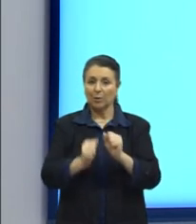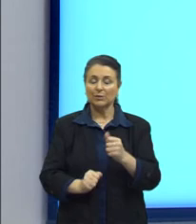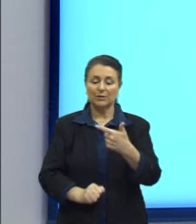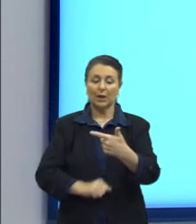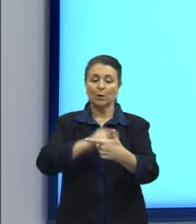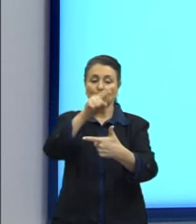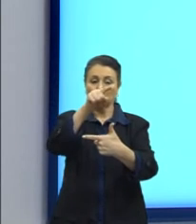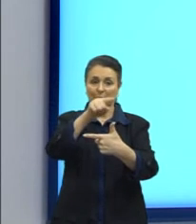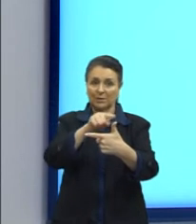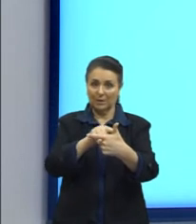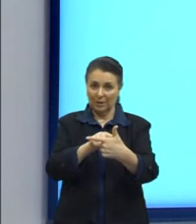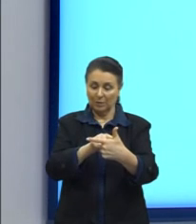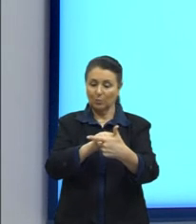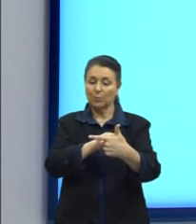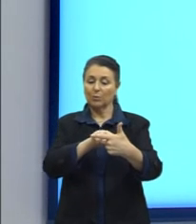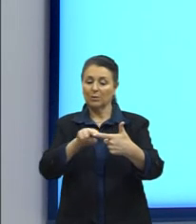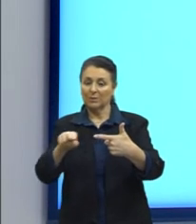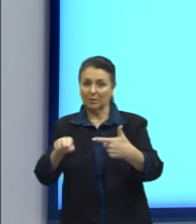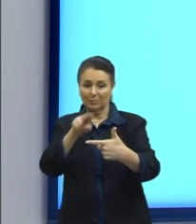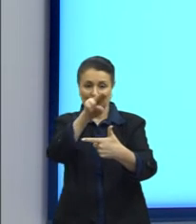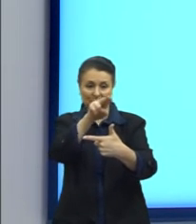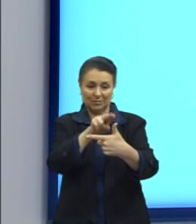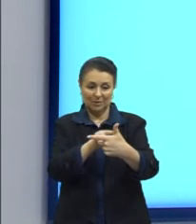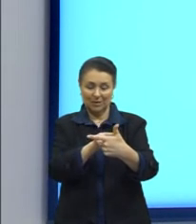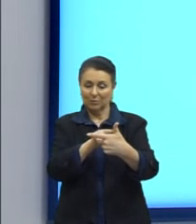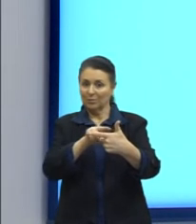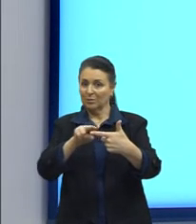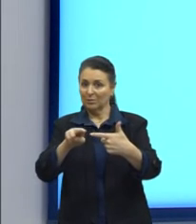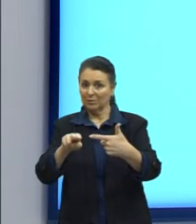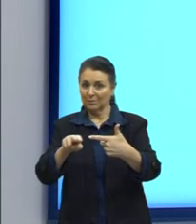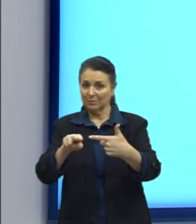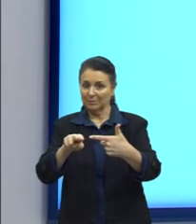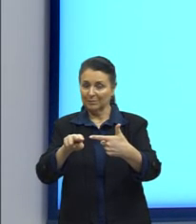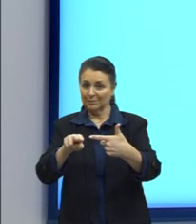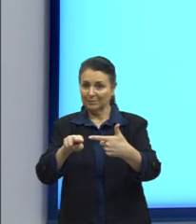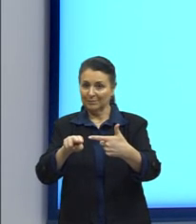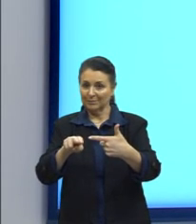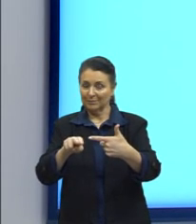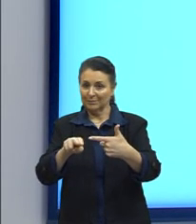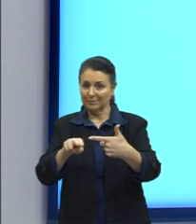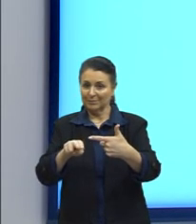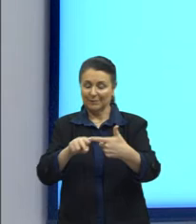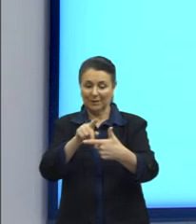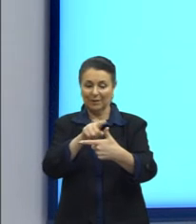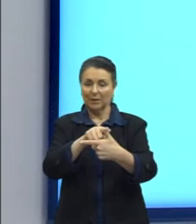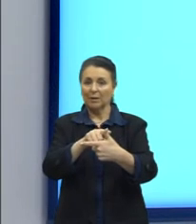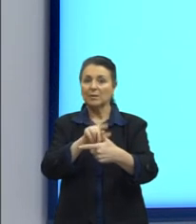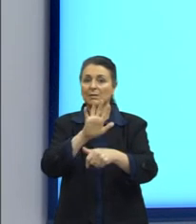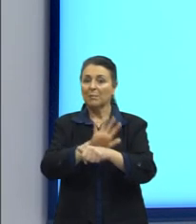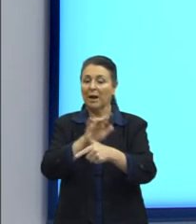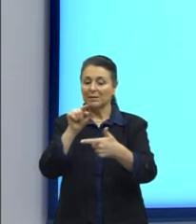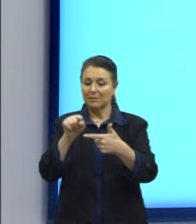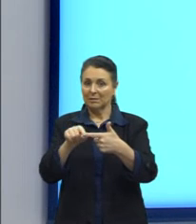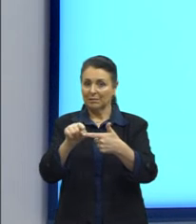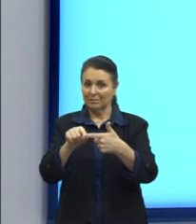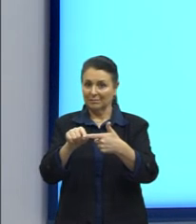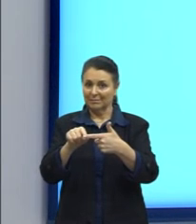Depende de como o movimento está acontecendo mas a gente costuma ver mais como cosseno certo